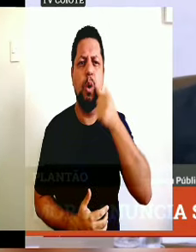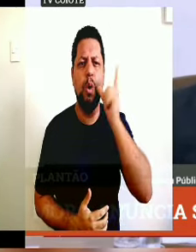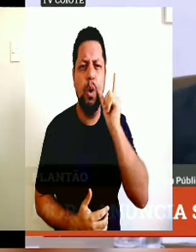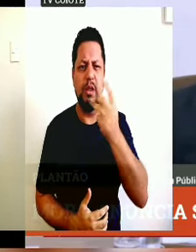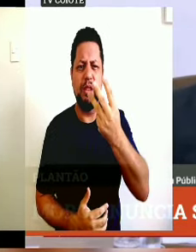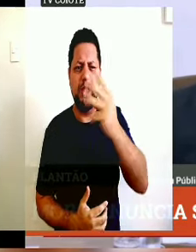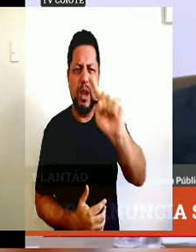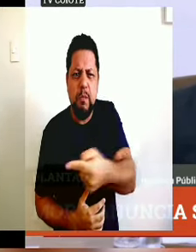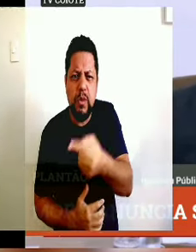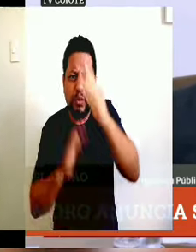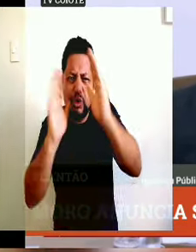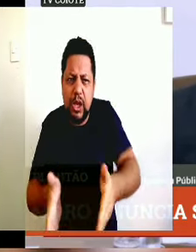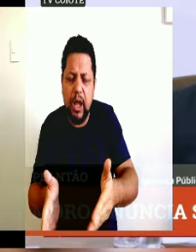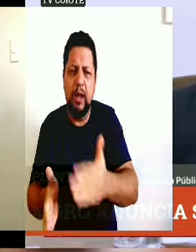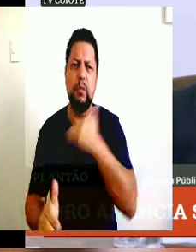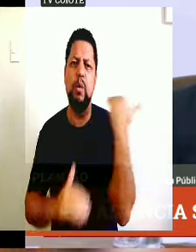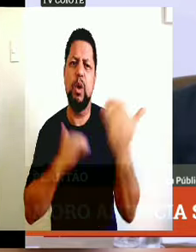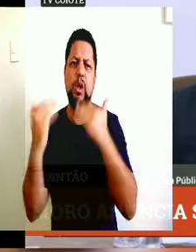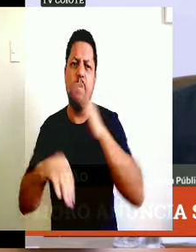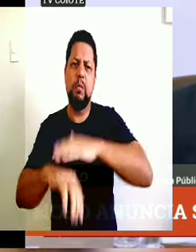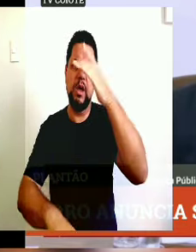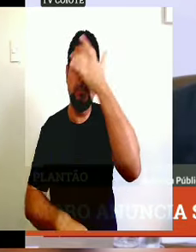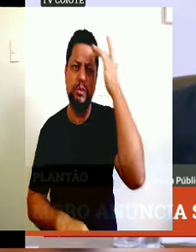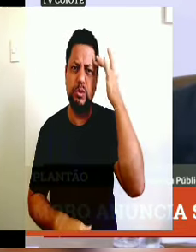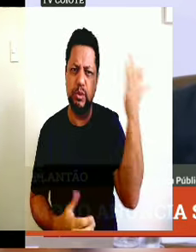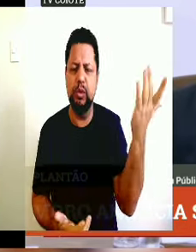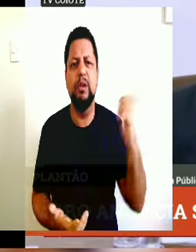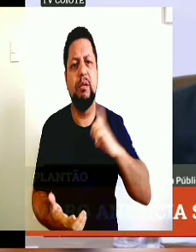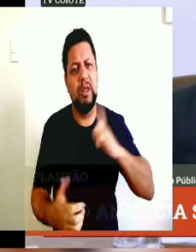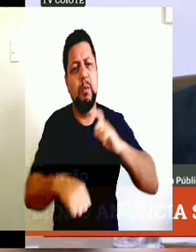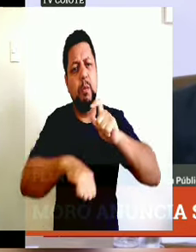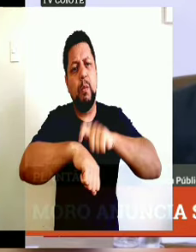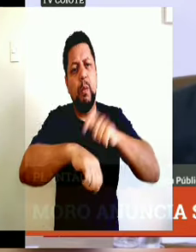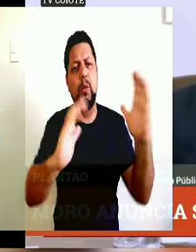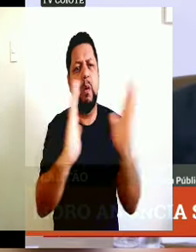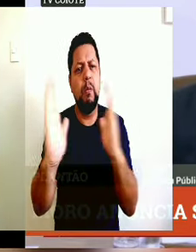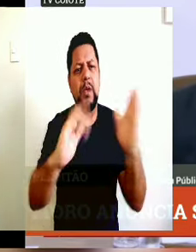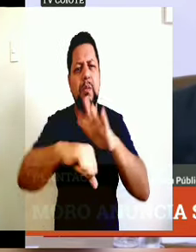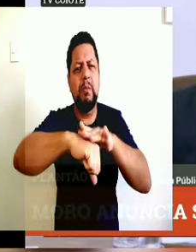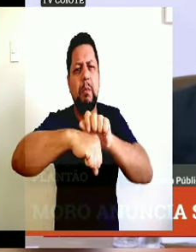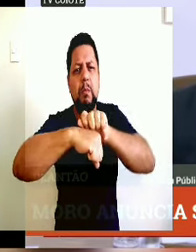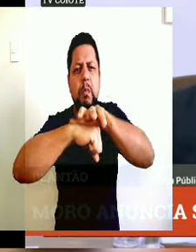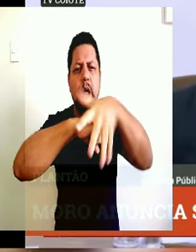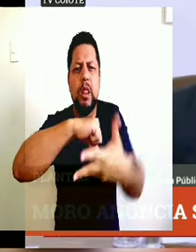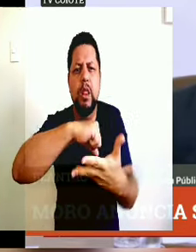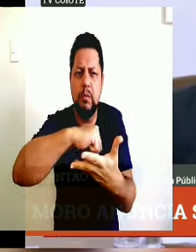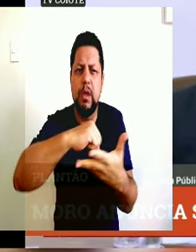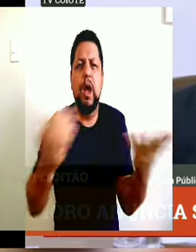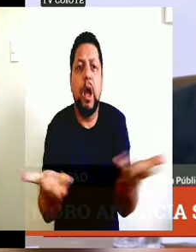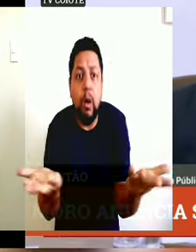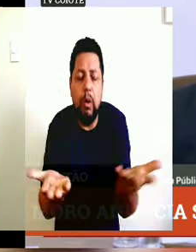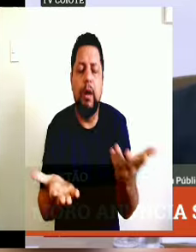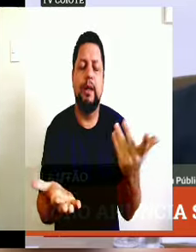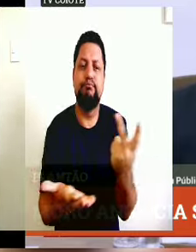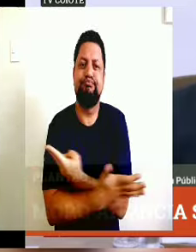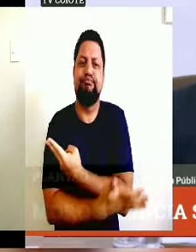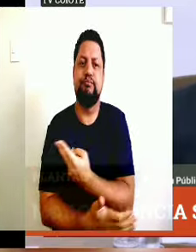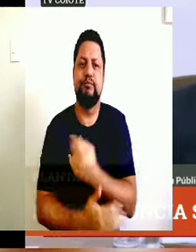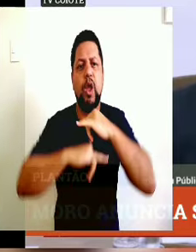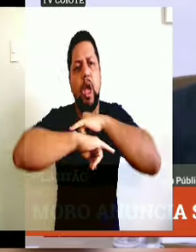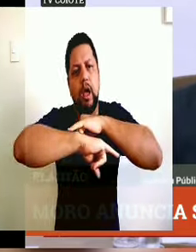3.313 óbitos no total. Então, durante essa pandemia, infelizmente, tendo que realizar esse evento,